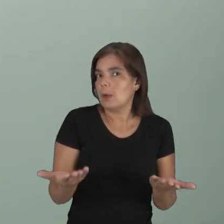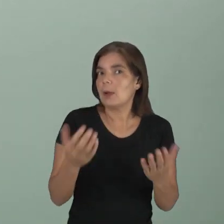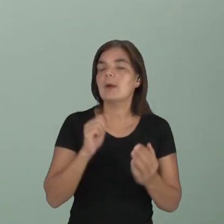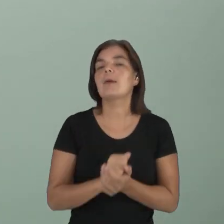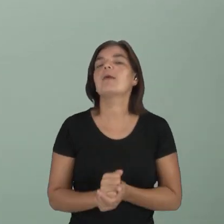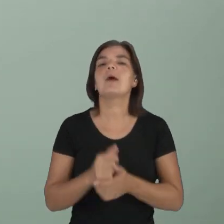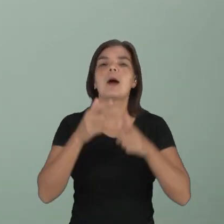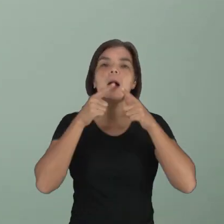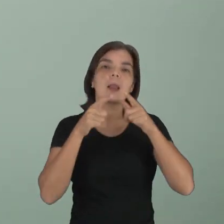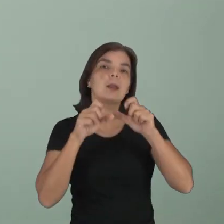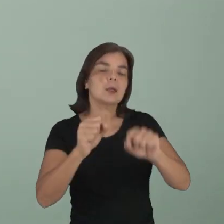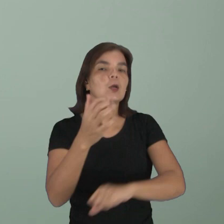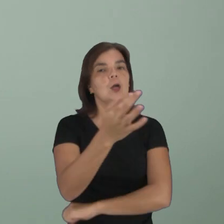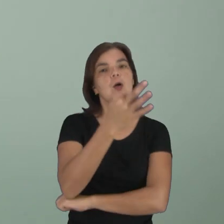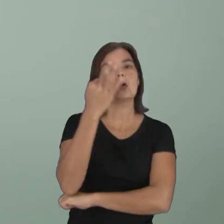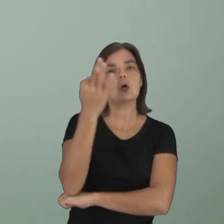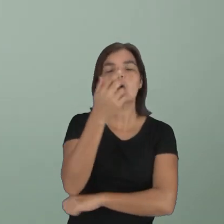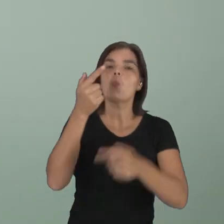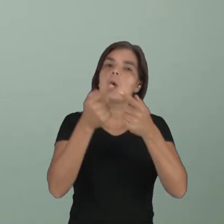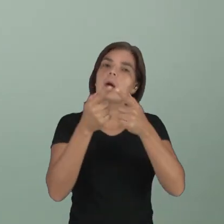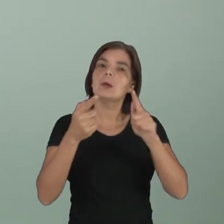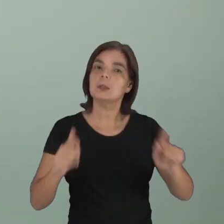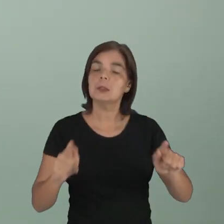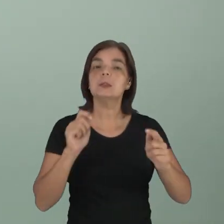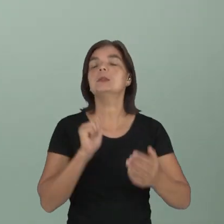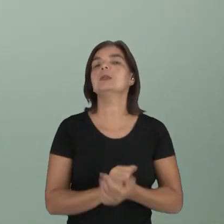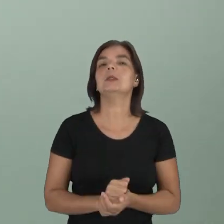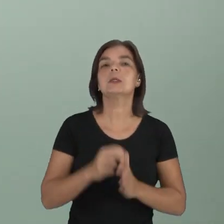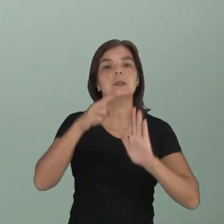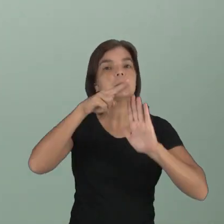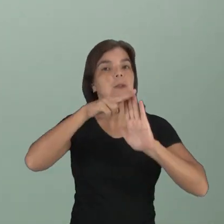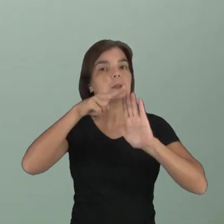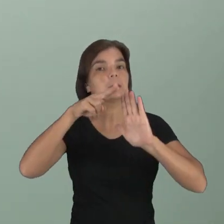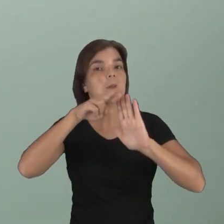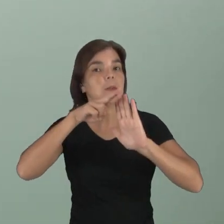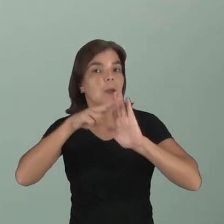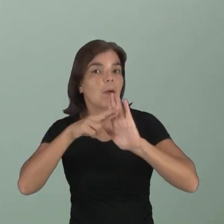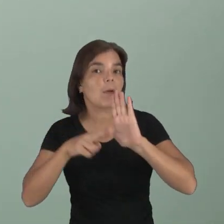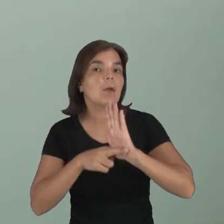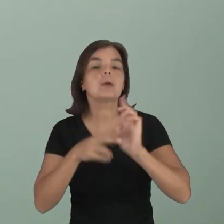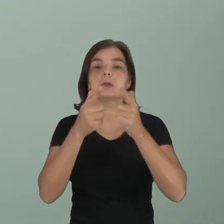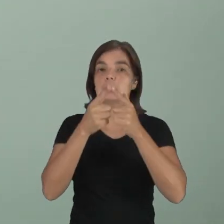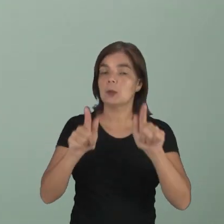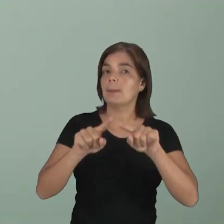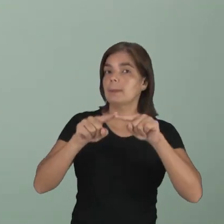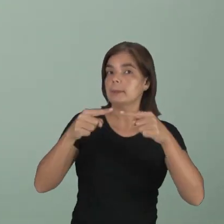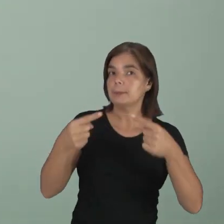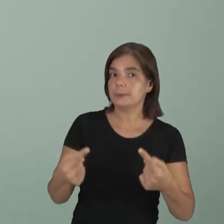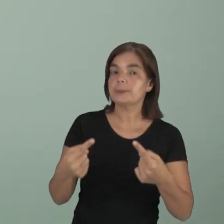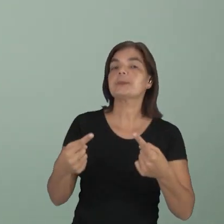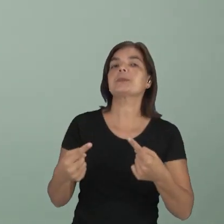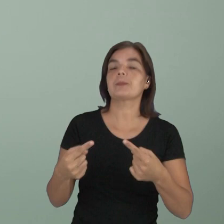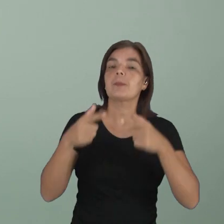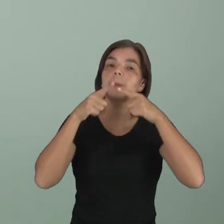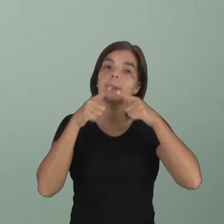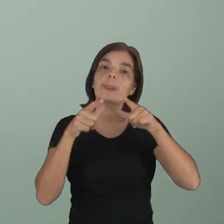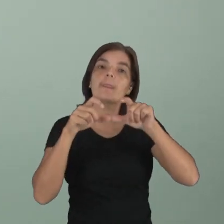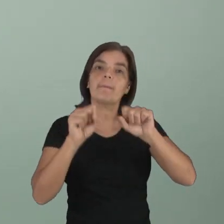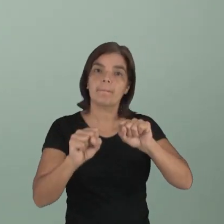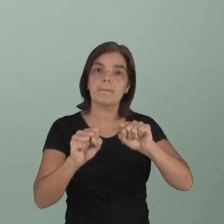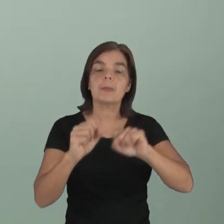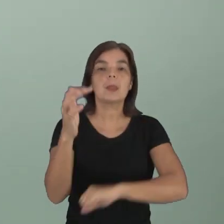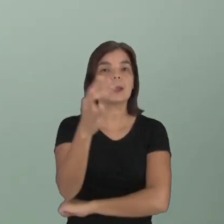sim a linguagem formal, a gramática normativa, as regras gramaticais, porém, essa